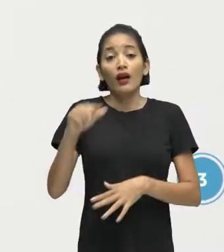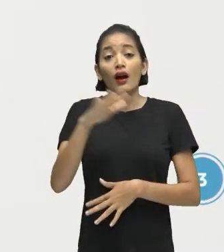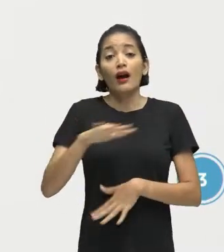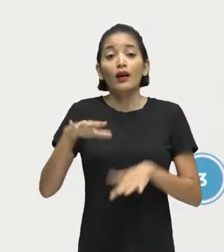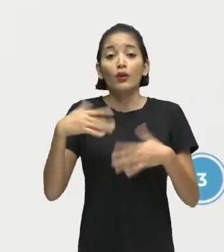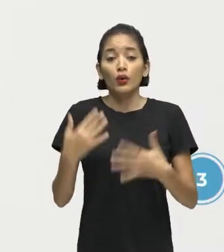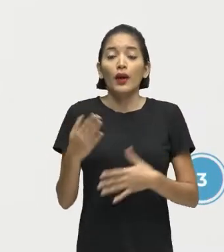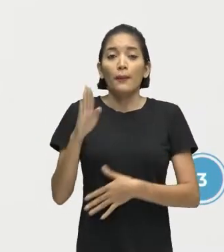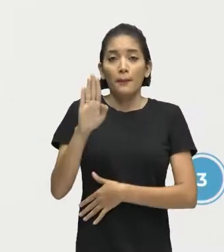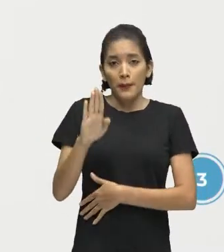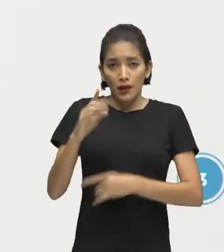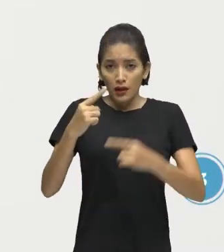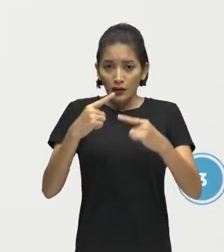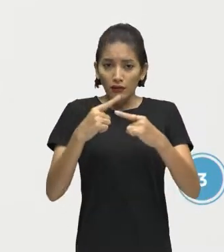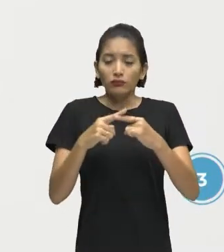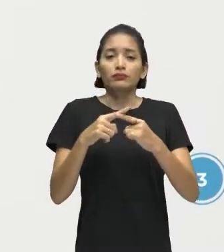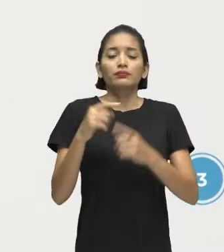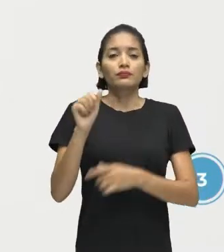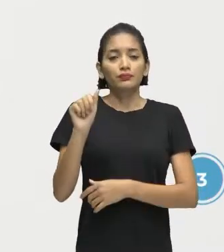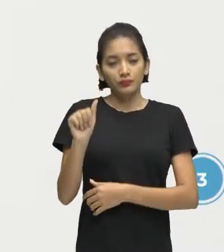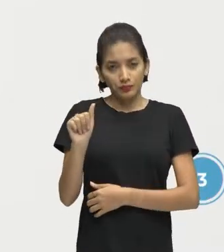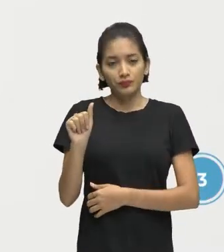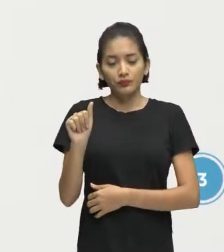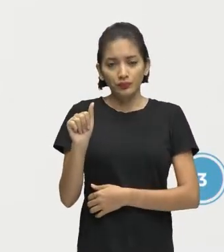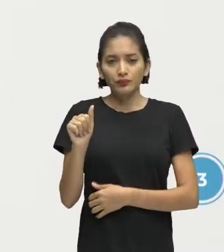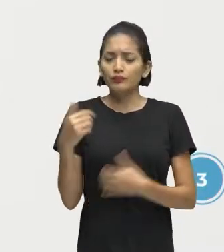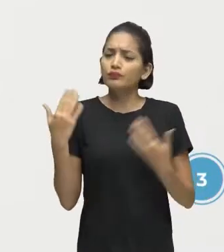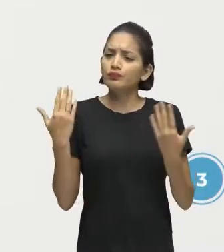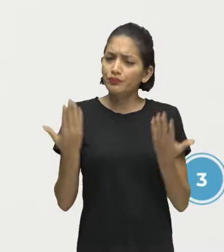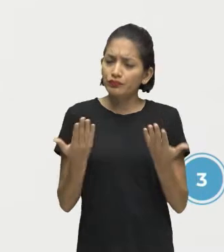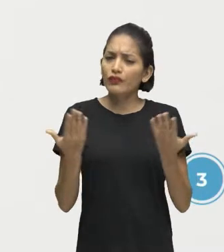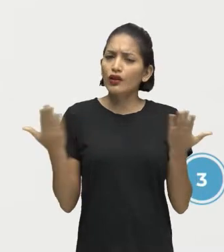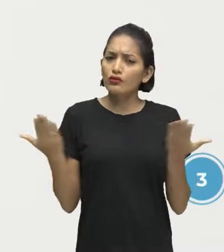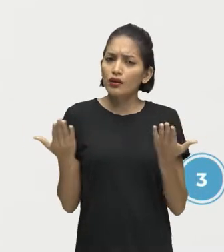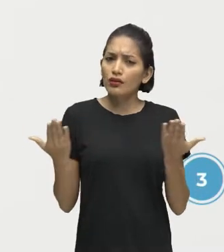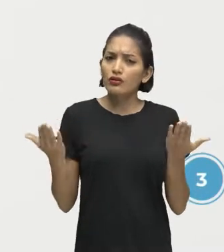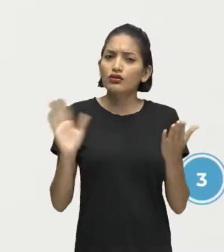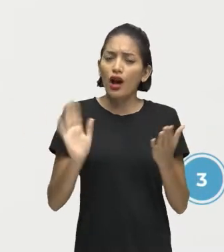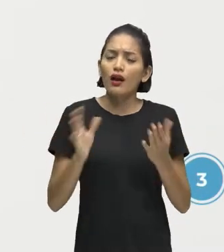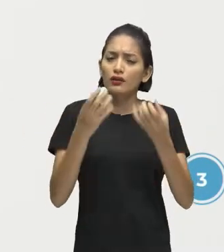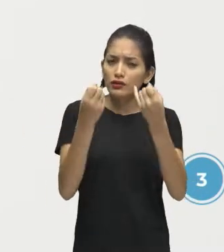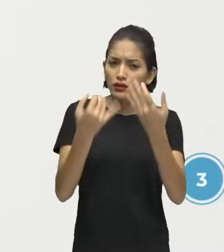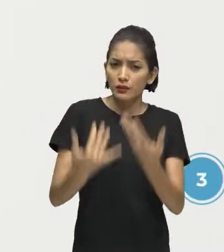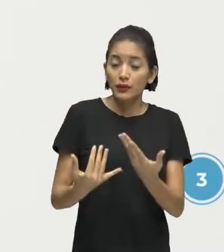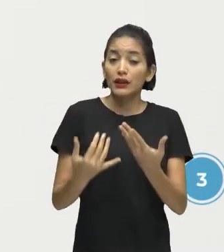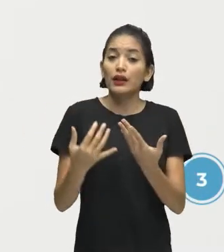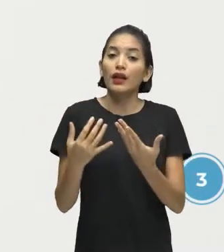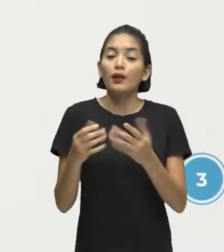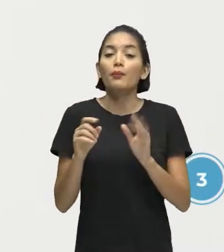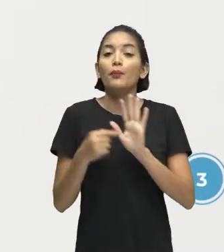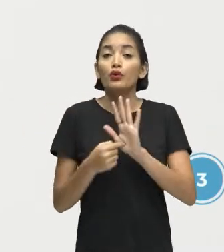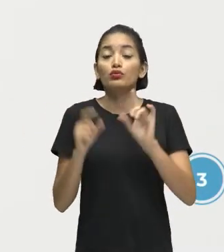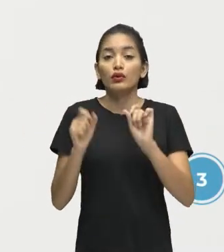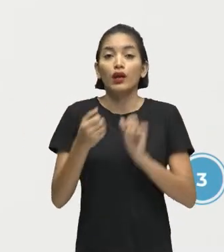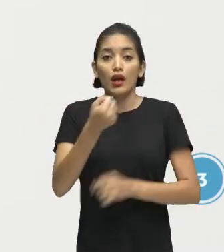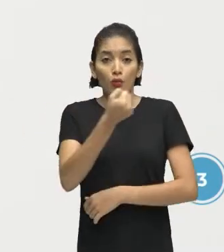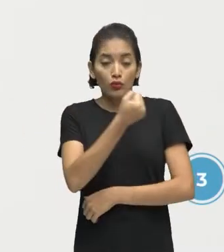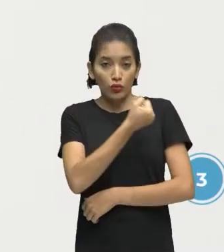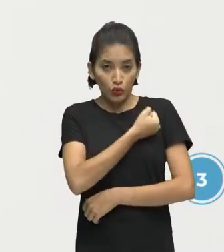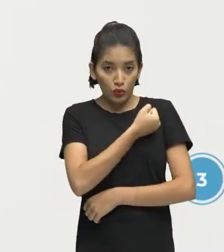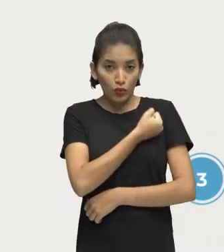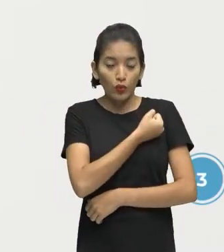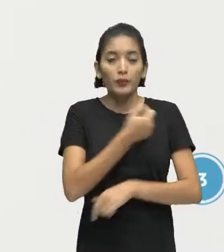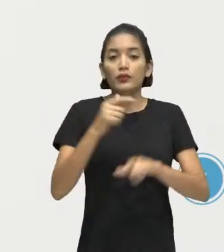B vezes A. Aí eu falei aqui que as expressões apresentam números,